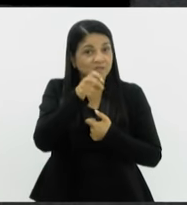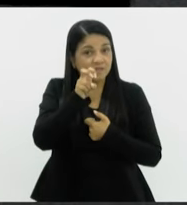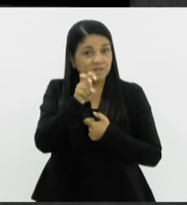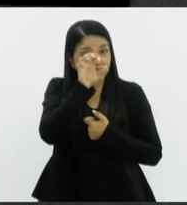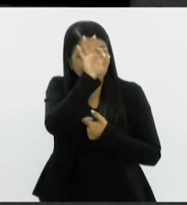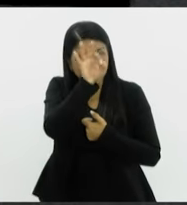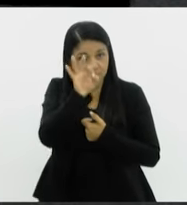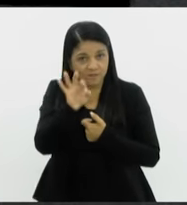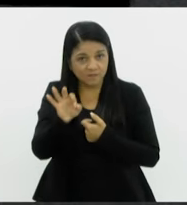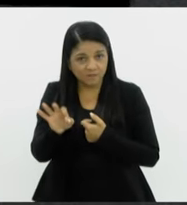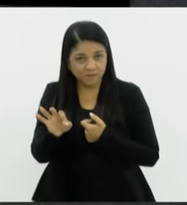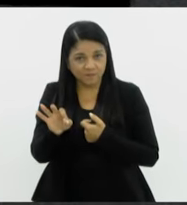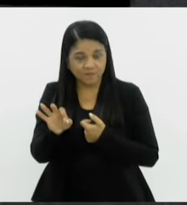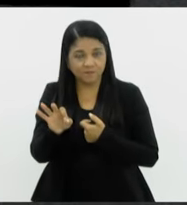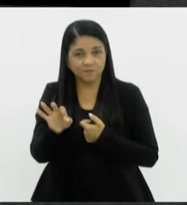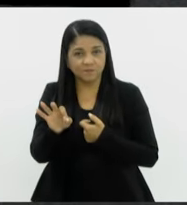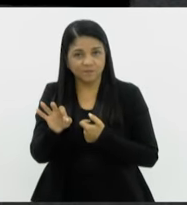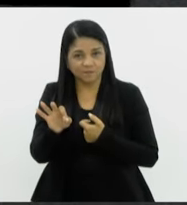25% do